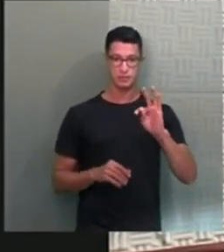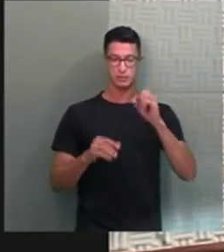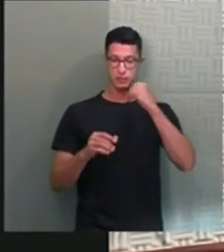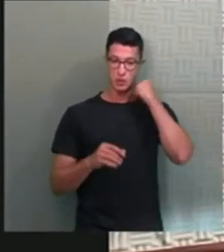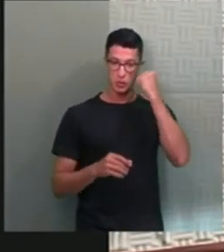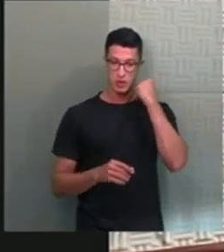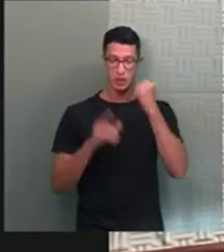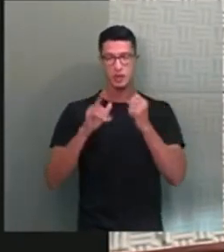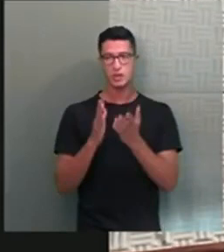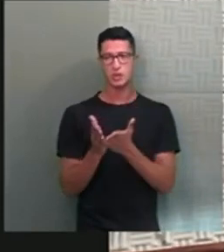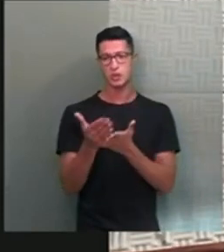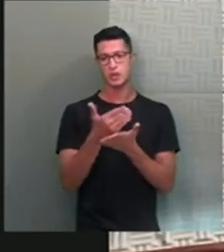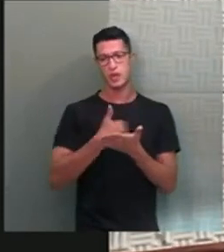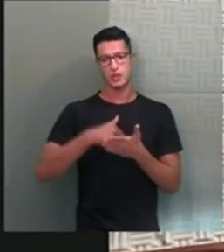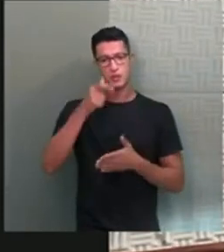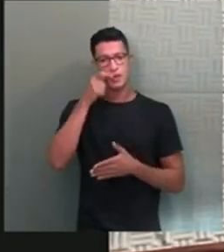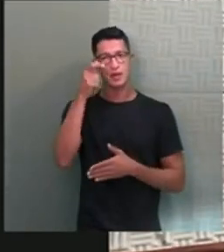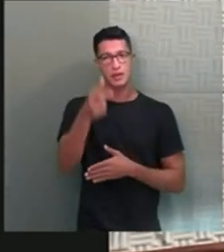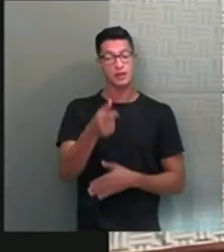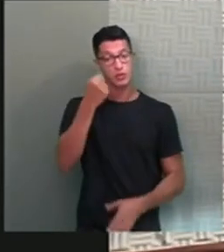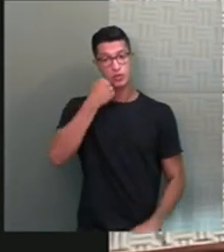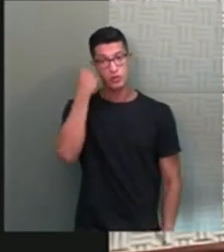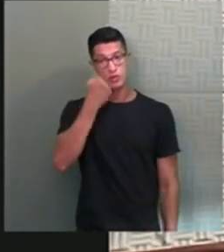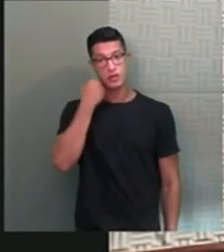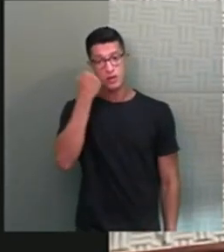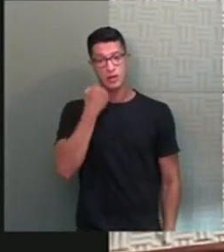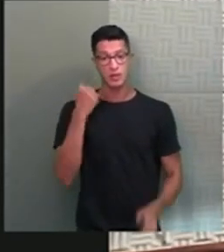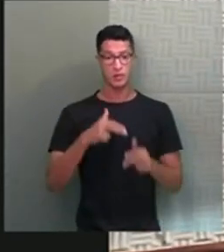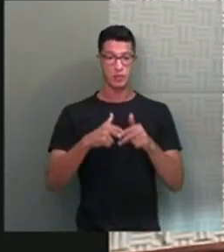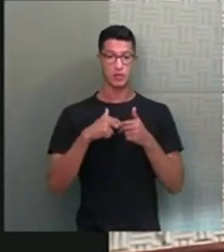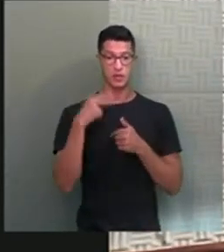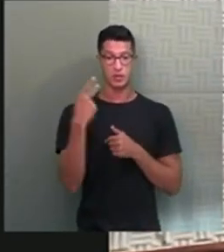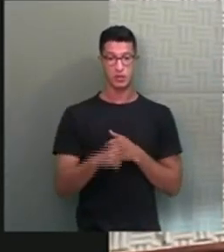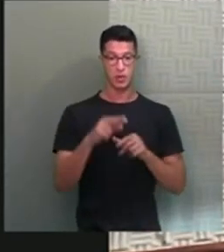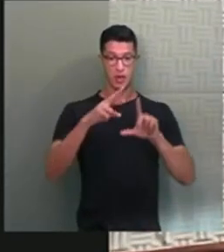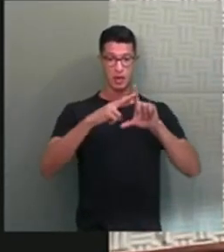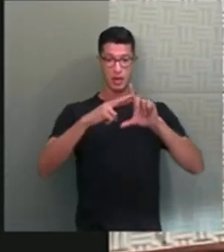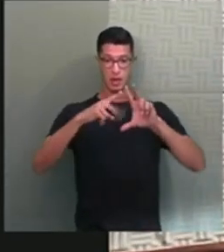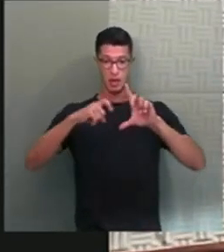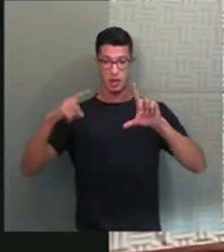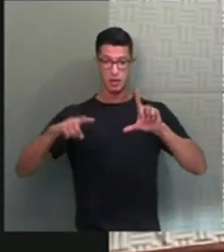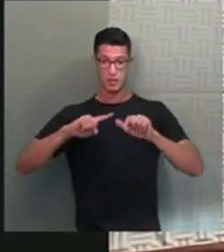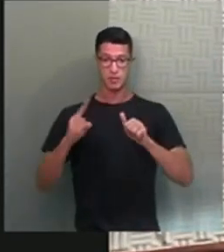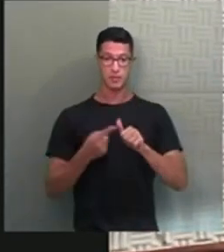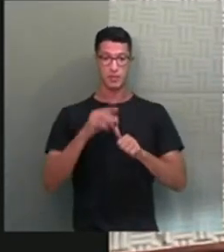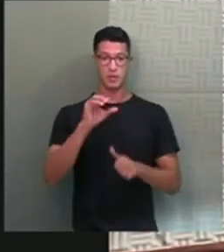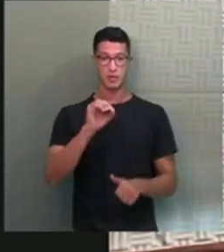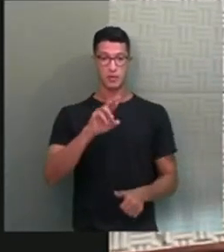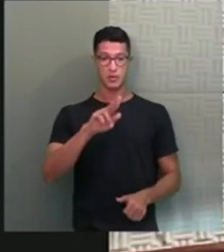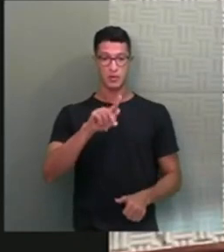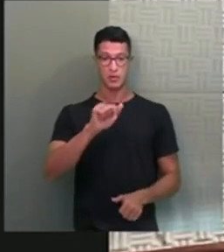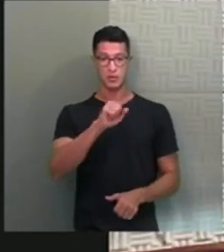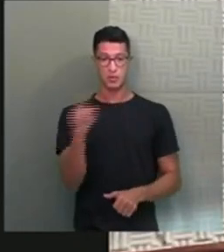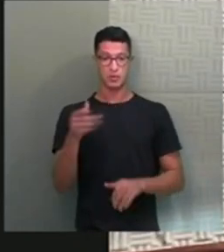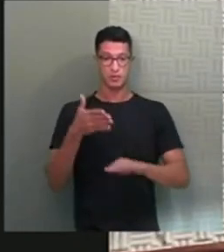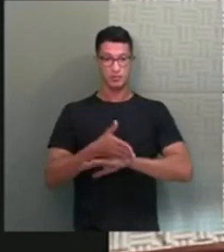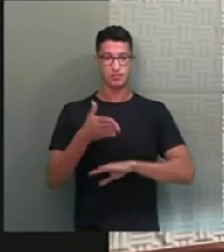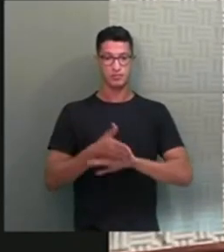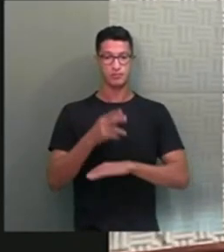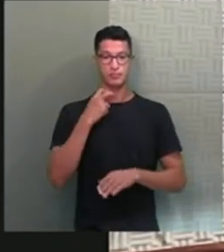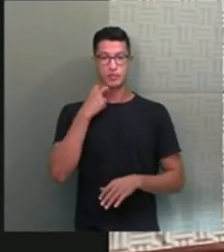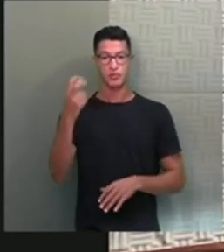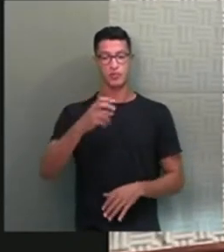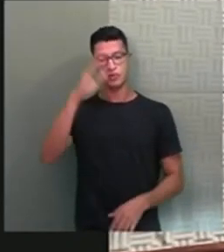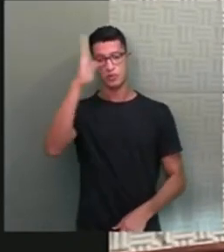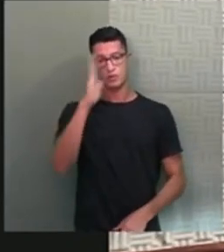Federal, isso é um dado muito interessante, o Senado Federal, por meio de sua rádio, foi o primeiro órgão participante da Voz do